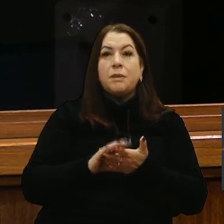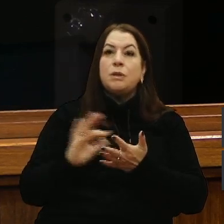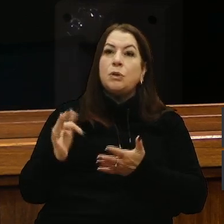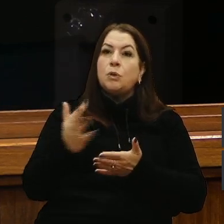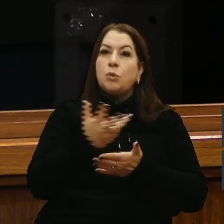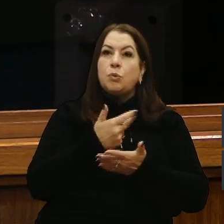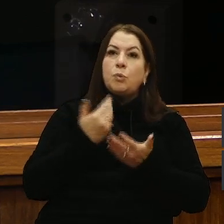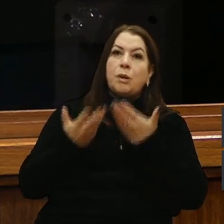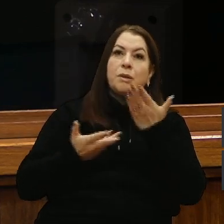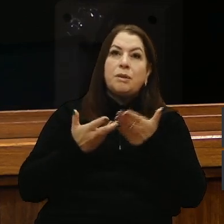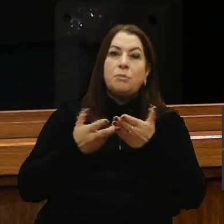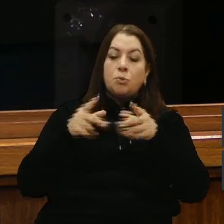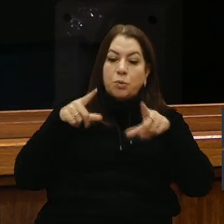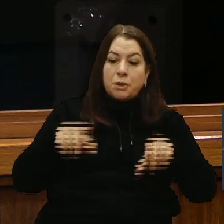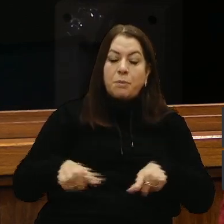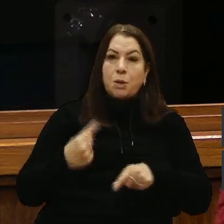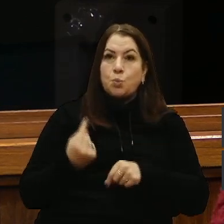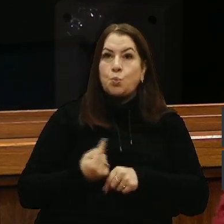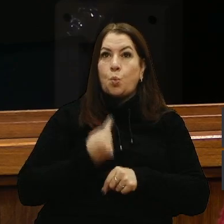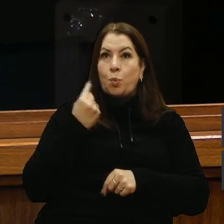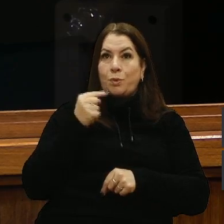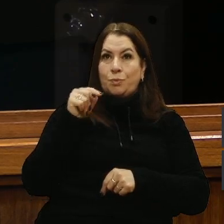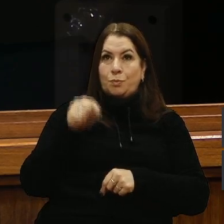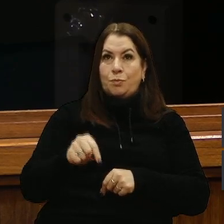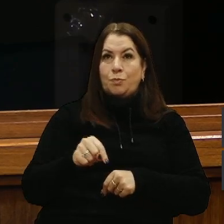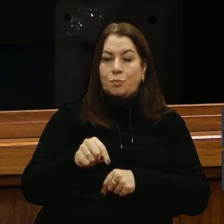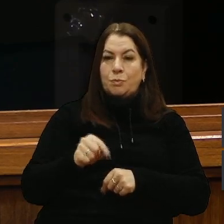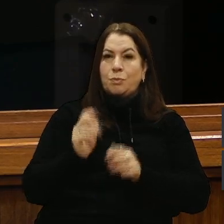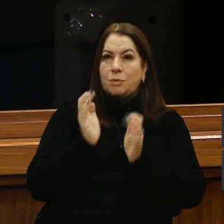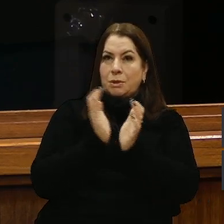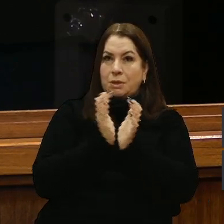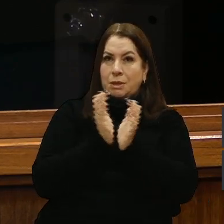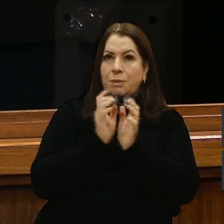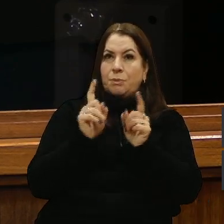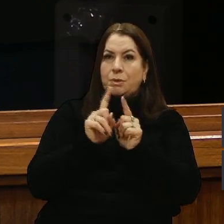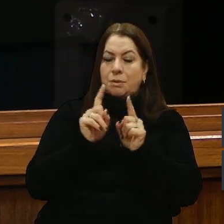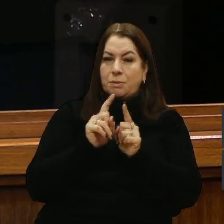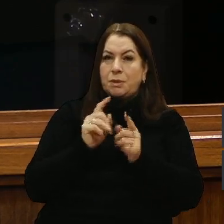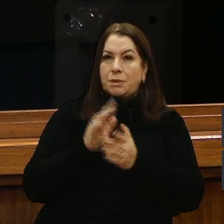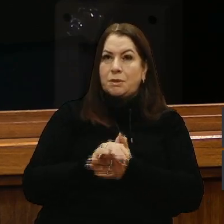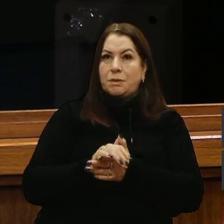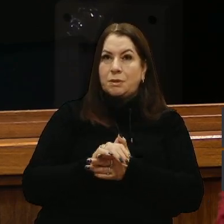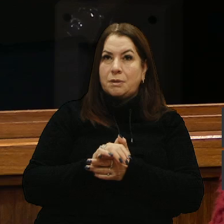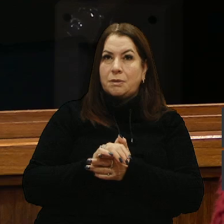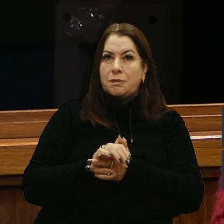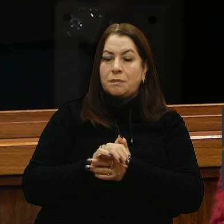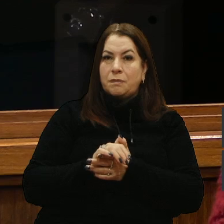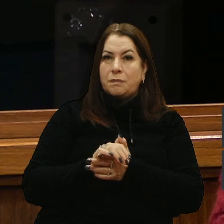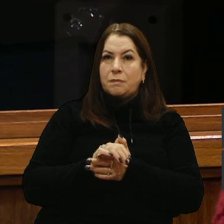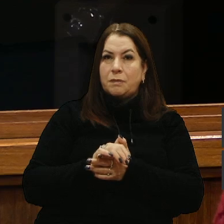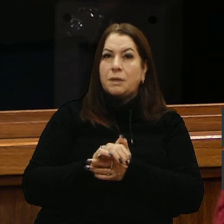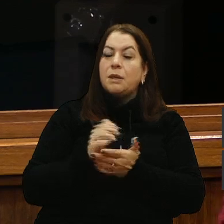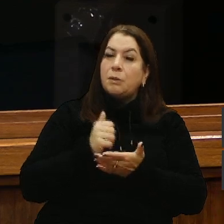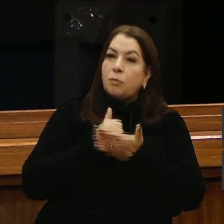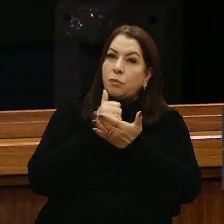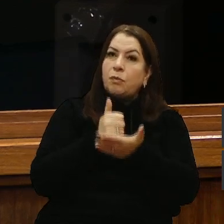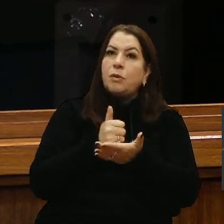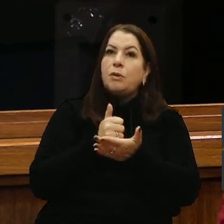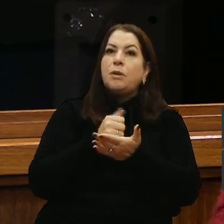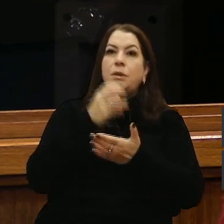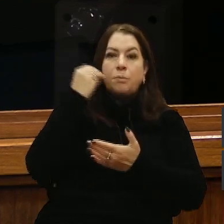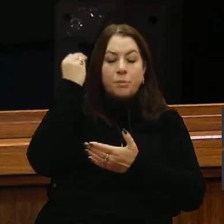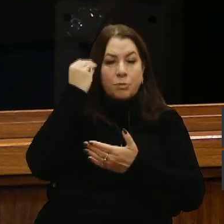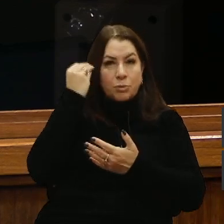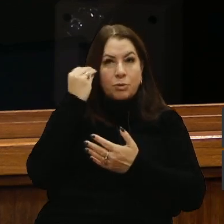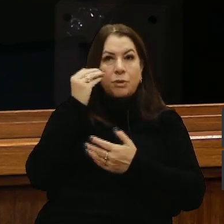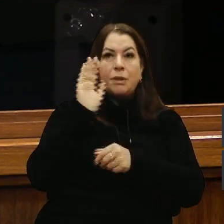o atendimento num espaço único, equipe, inclusive que a gente busca, né, reforçar a equipe de